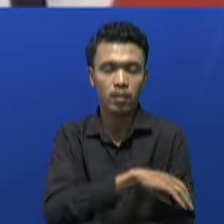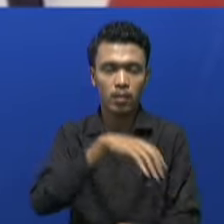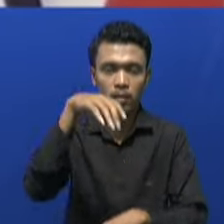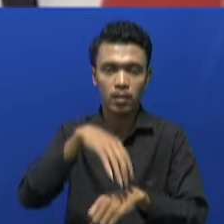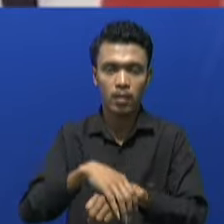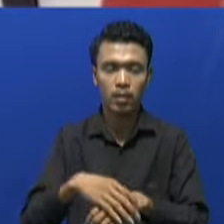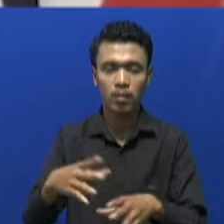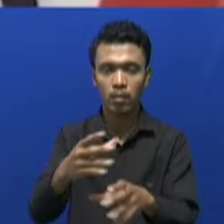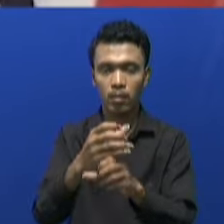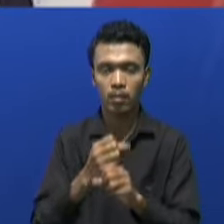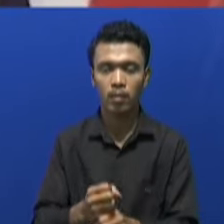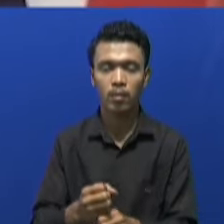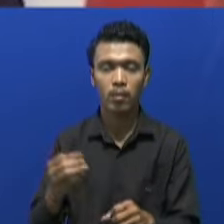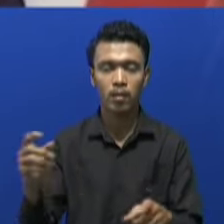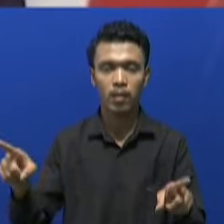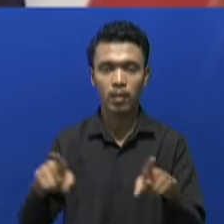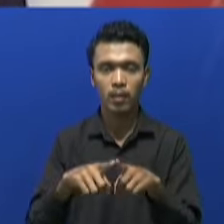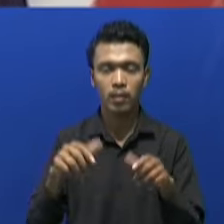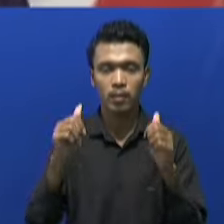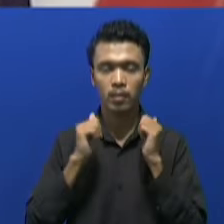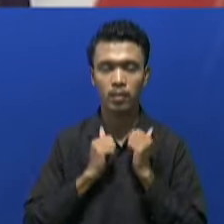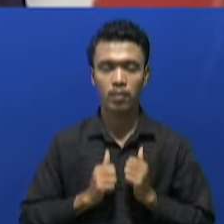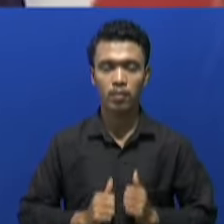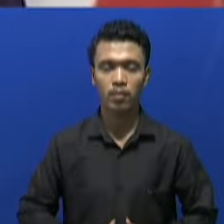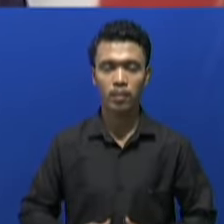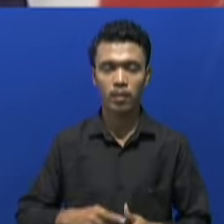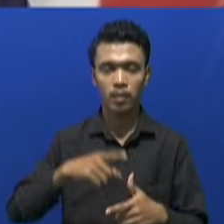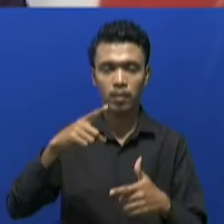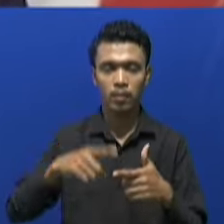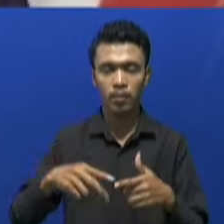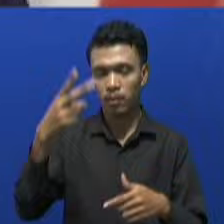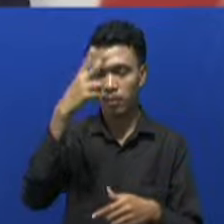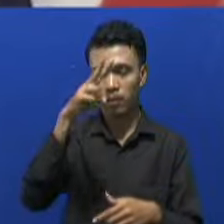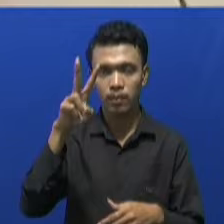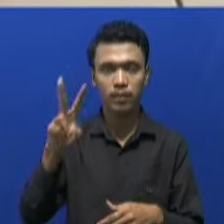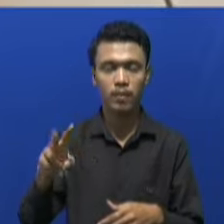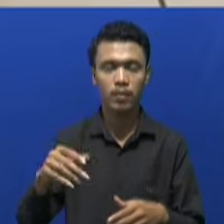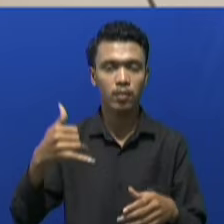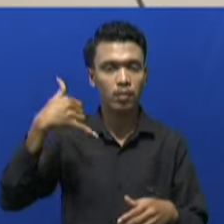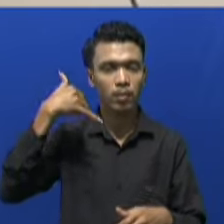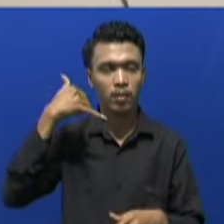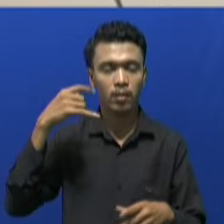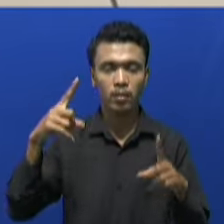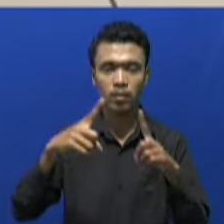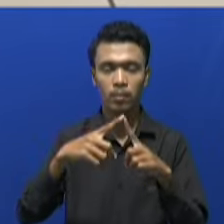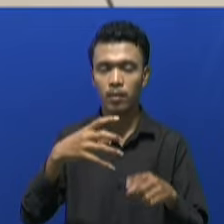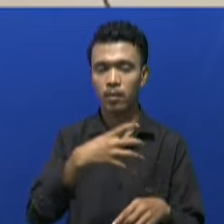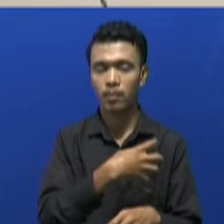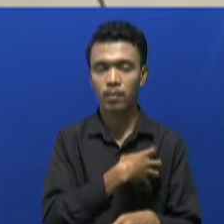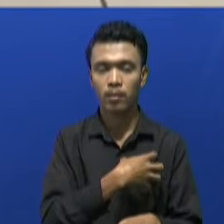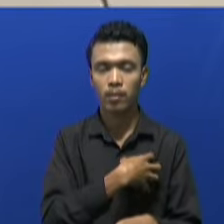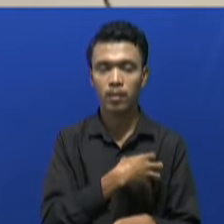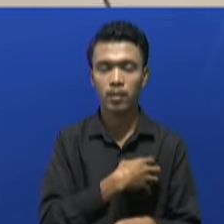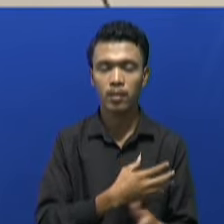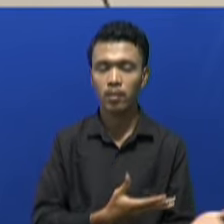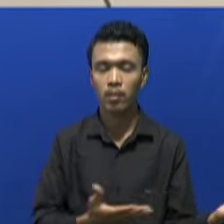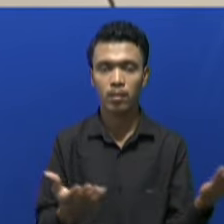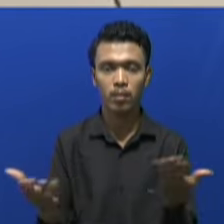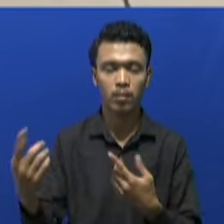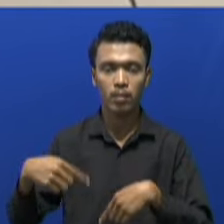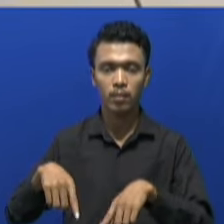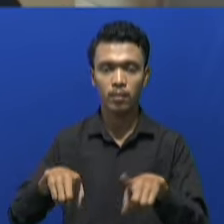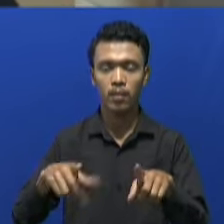no prende ona evidência balung hane san ropa. Hafoin halu identifikasaun, kontaktu kedas pa servisu migrasaun, hodi de porta fila